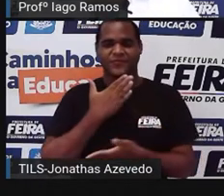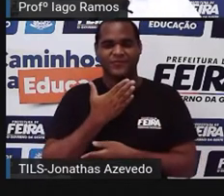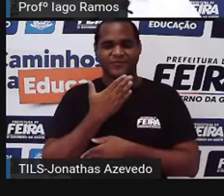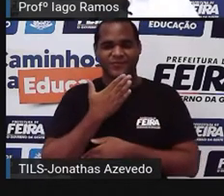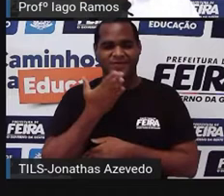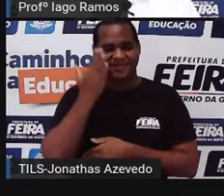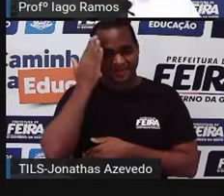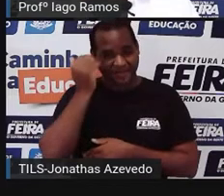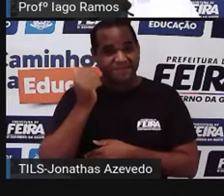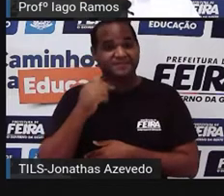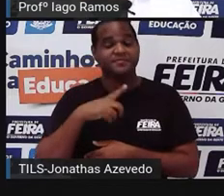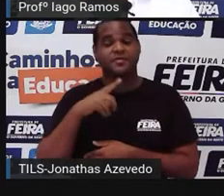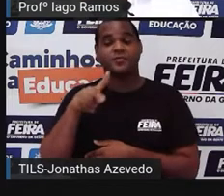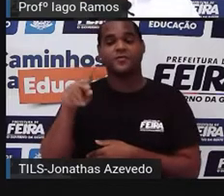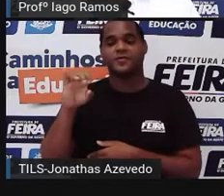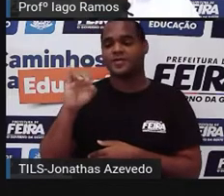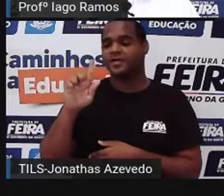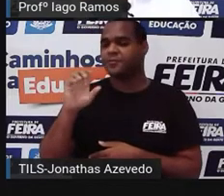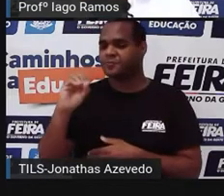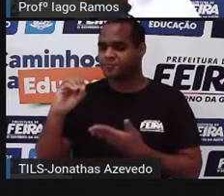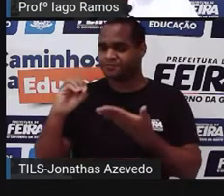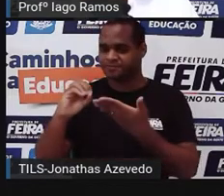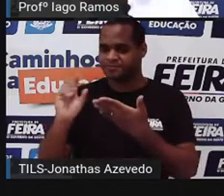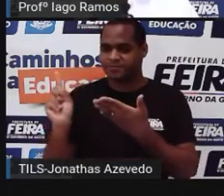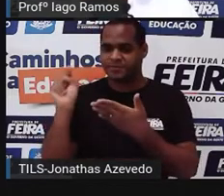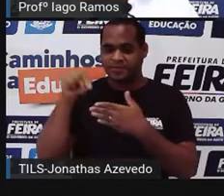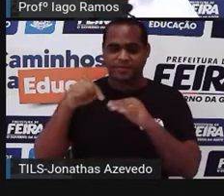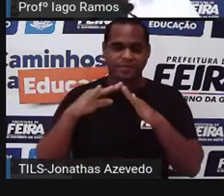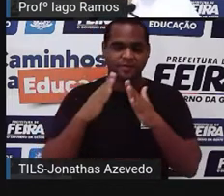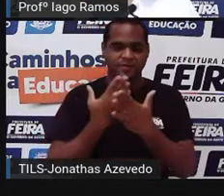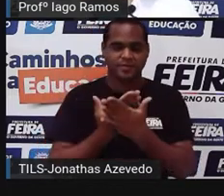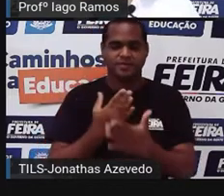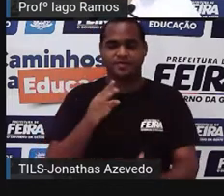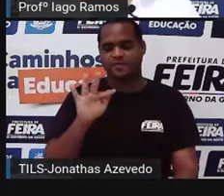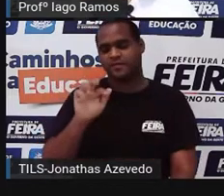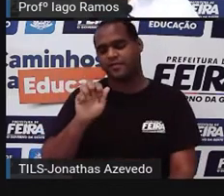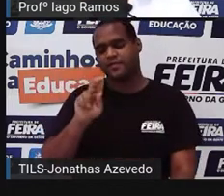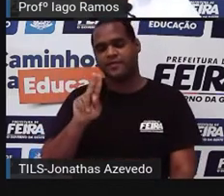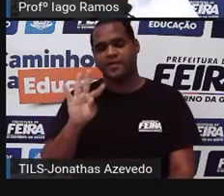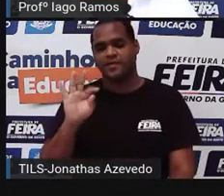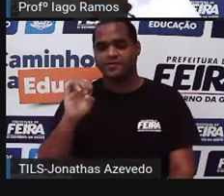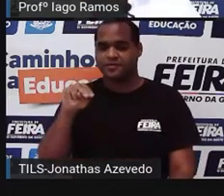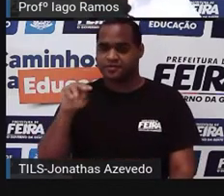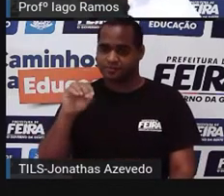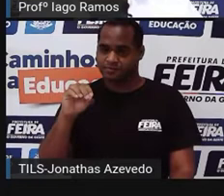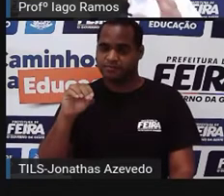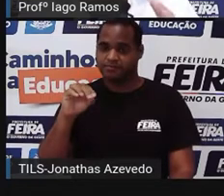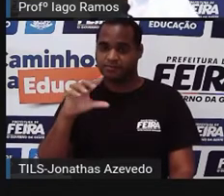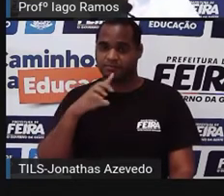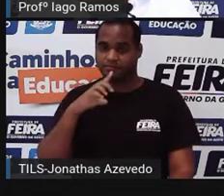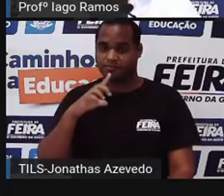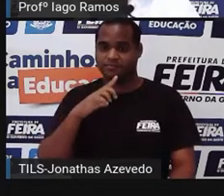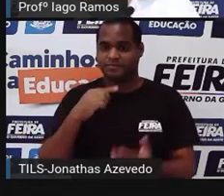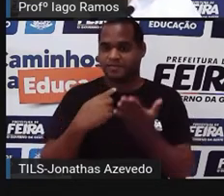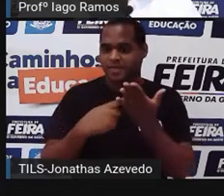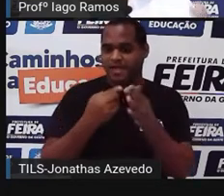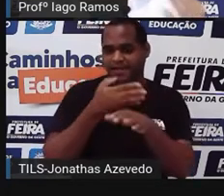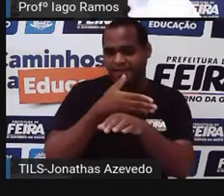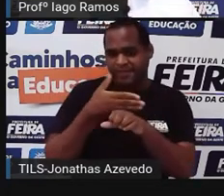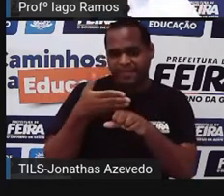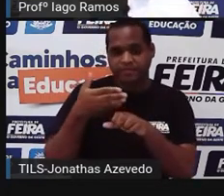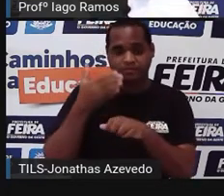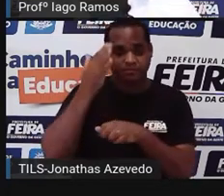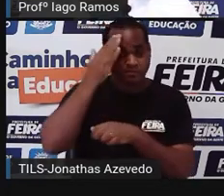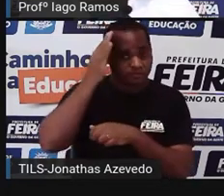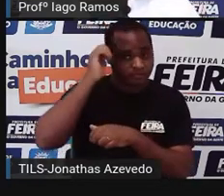conheça Professor Yago Ramos vem lá da escola municipal Faustino Dias Lima e pele branca